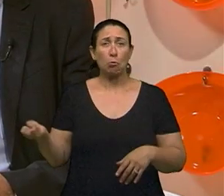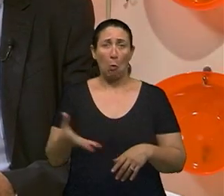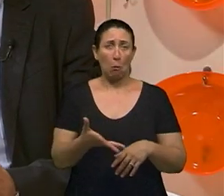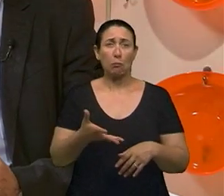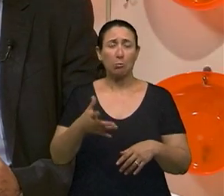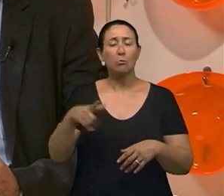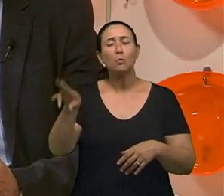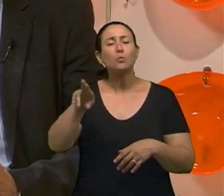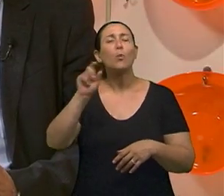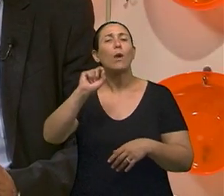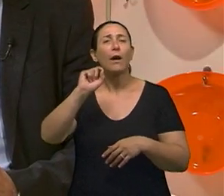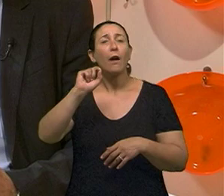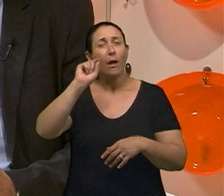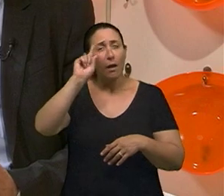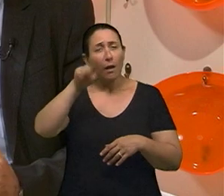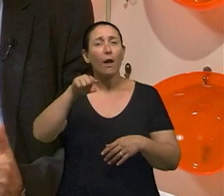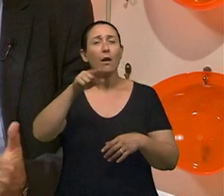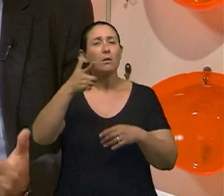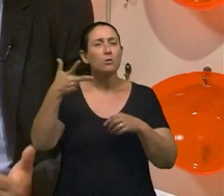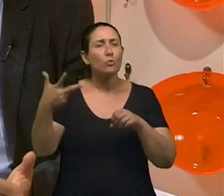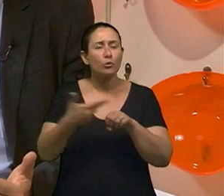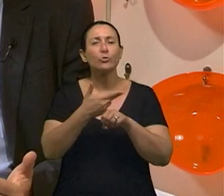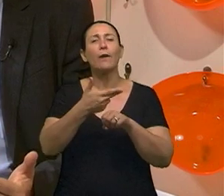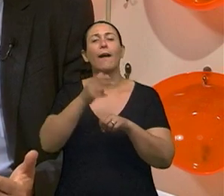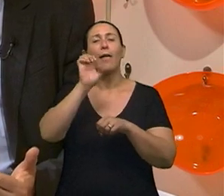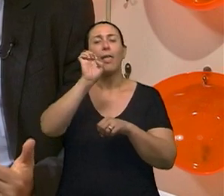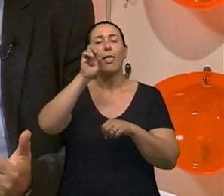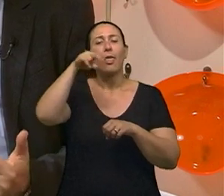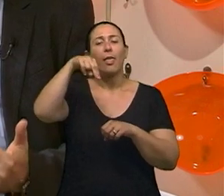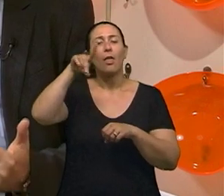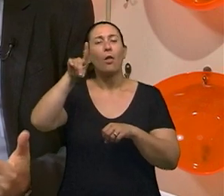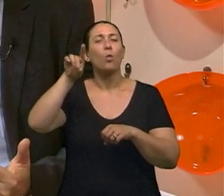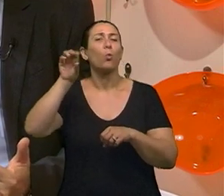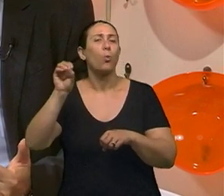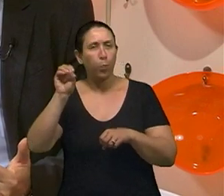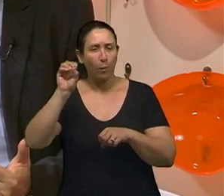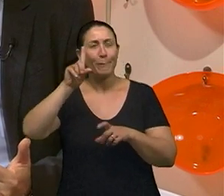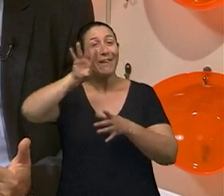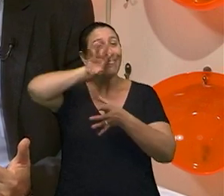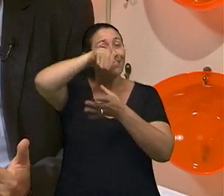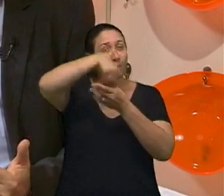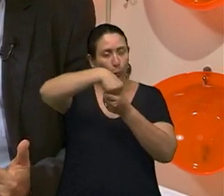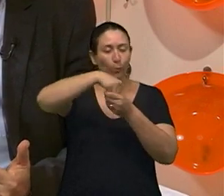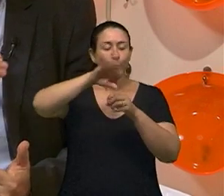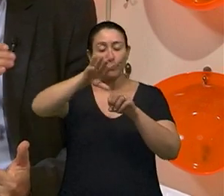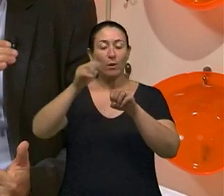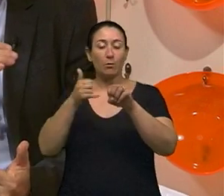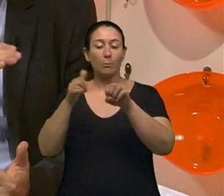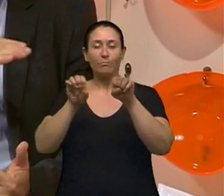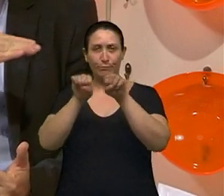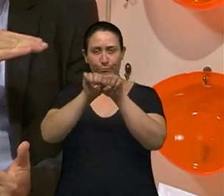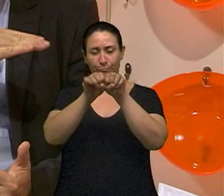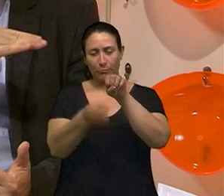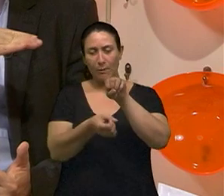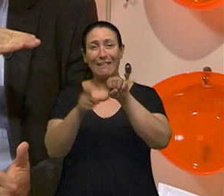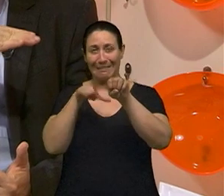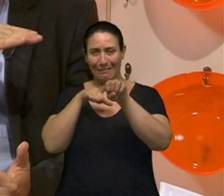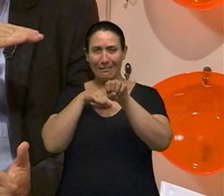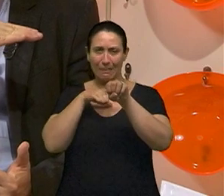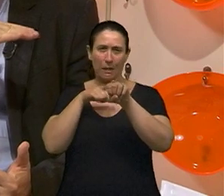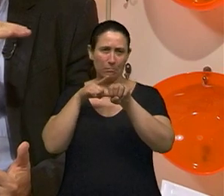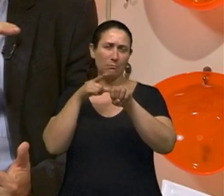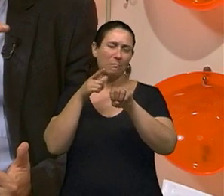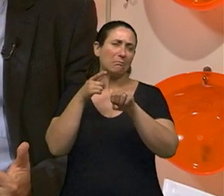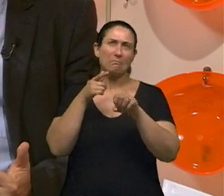menos invasiva que se chama cirurgia endovascular esse tipo de procedimento tem um espaço